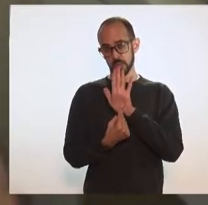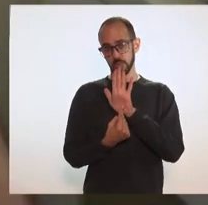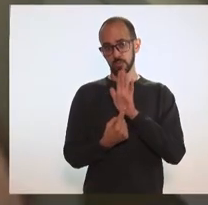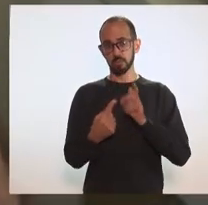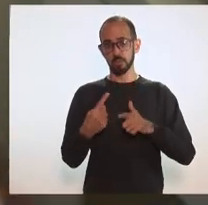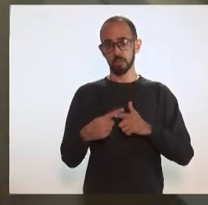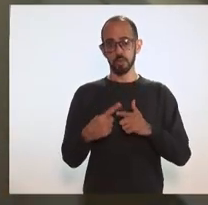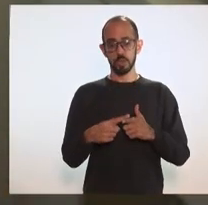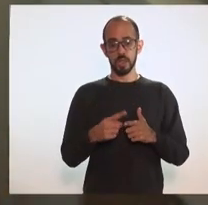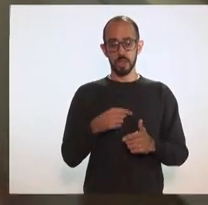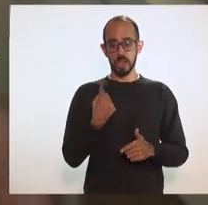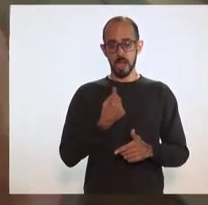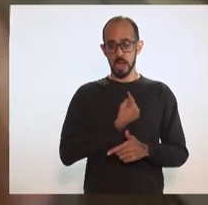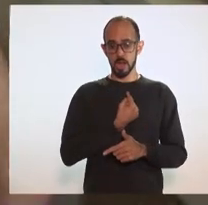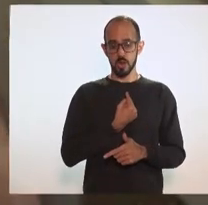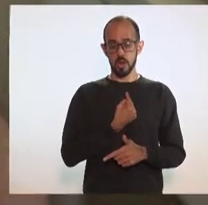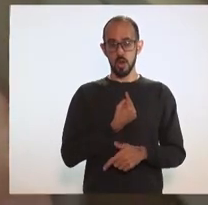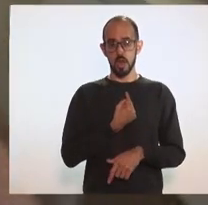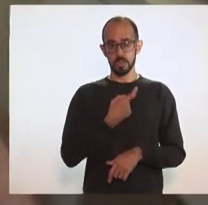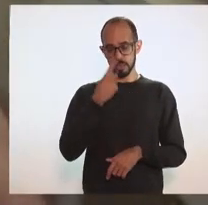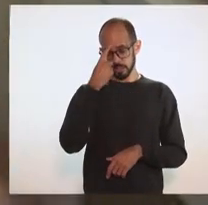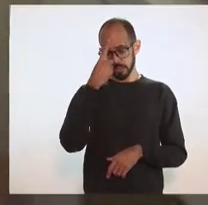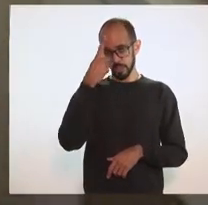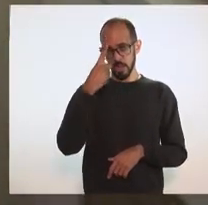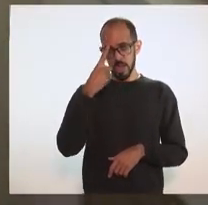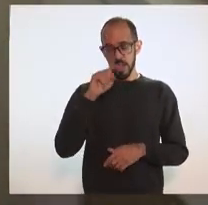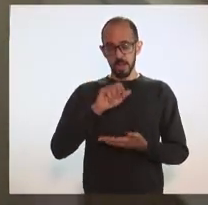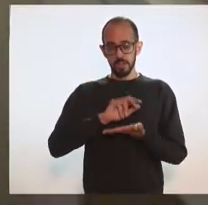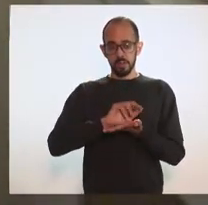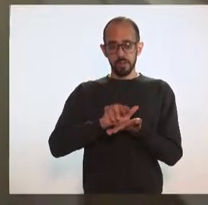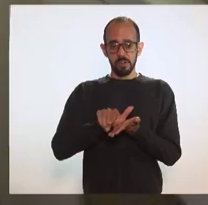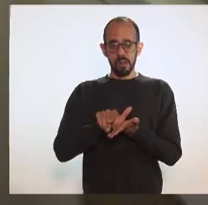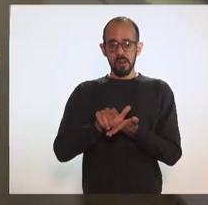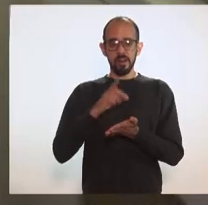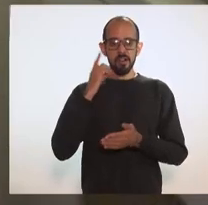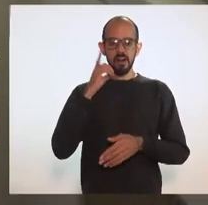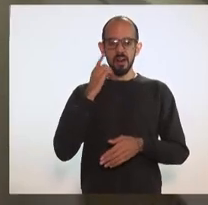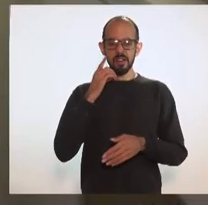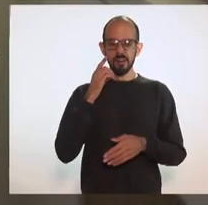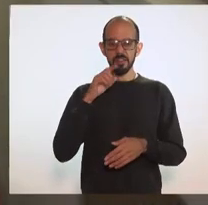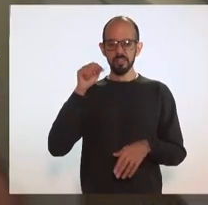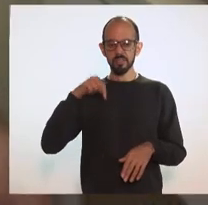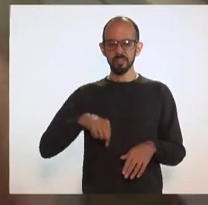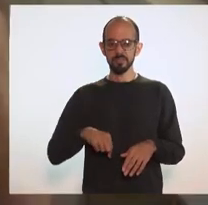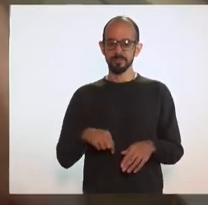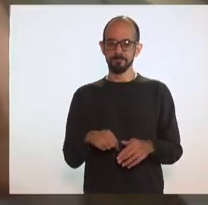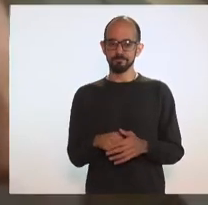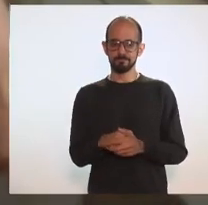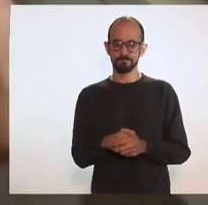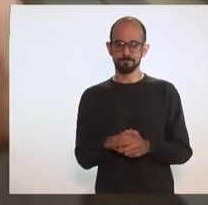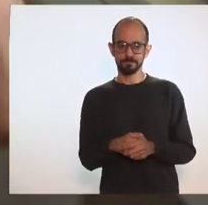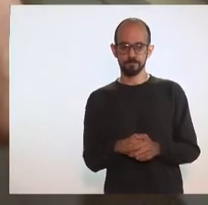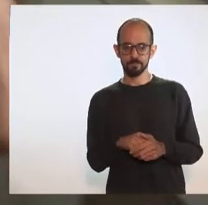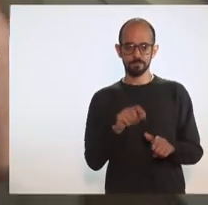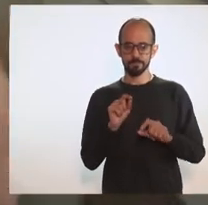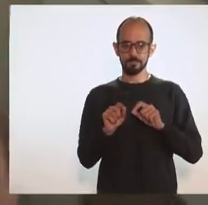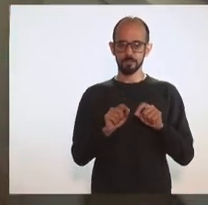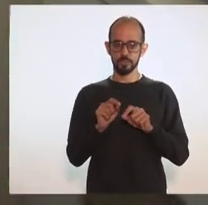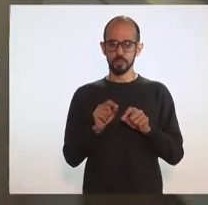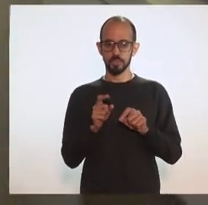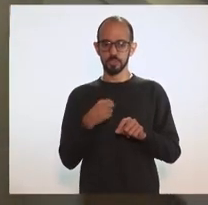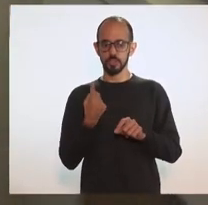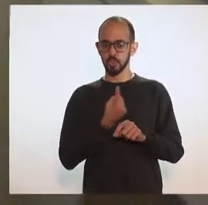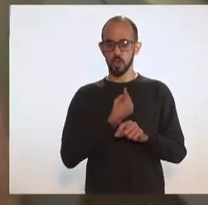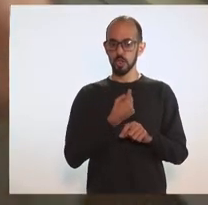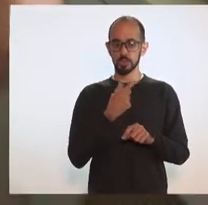que a sua também e de muitos outros deputados aqui dessa casa e vamos para